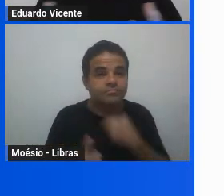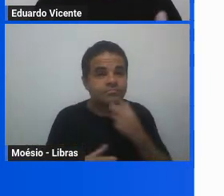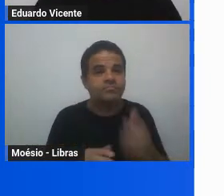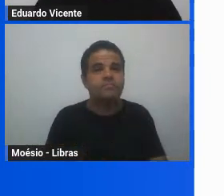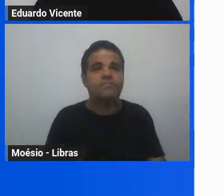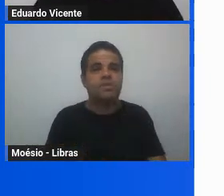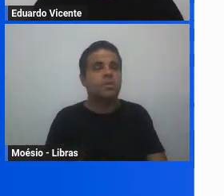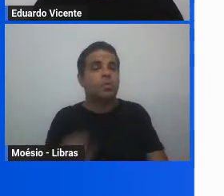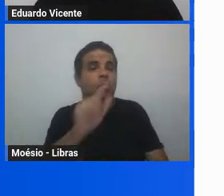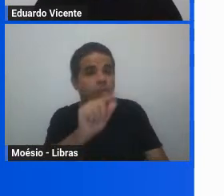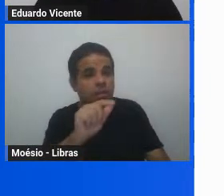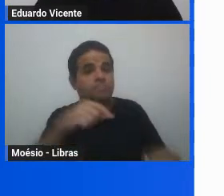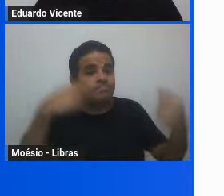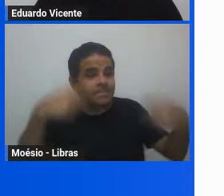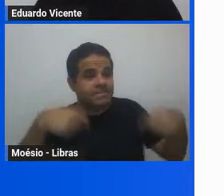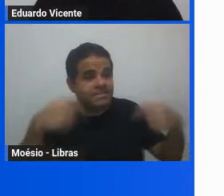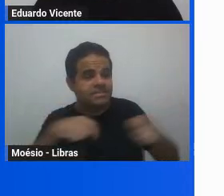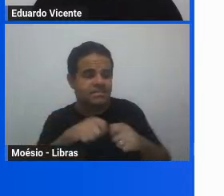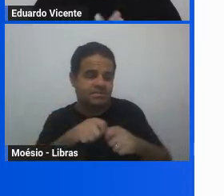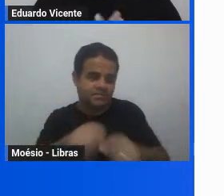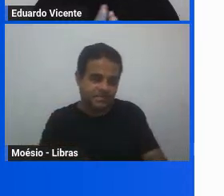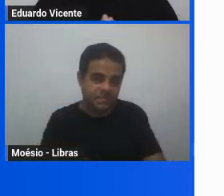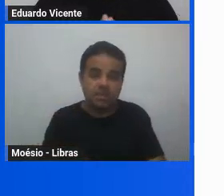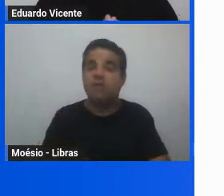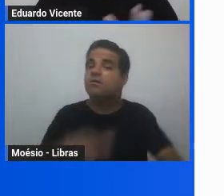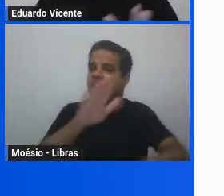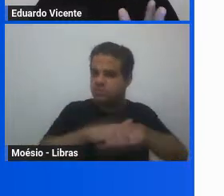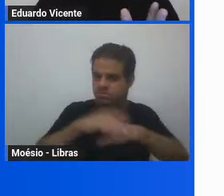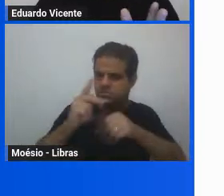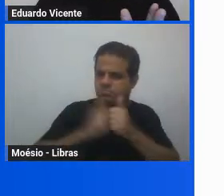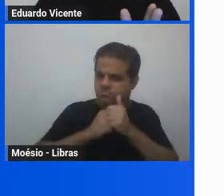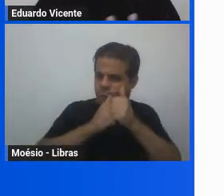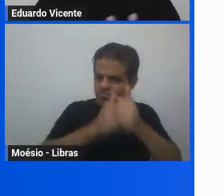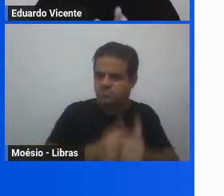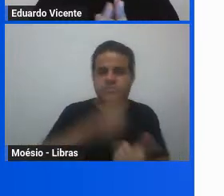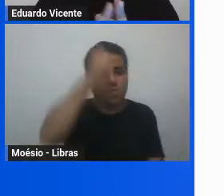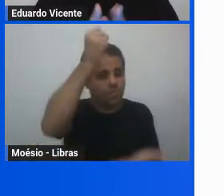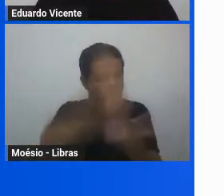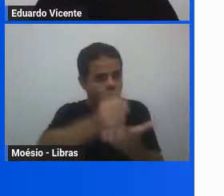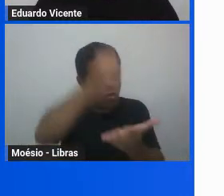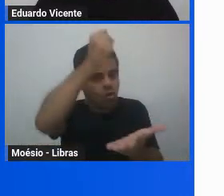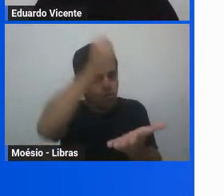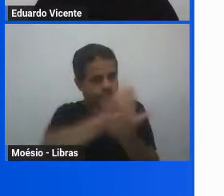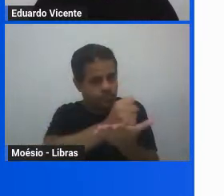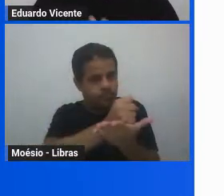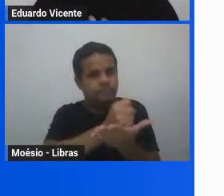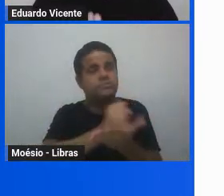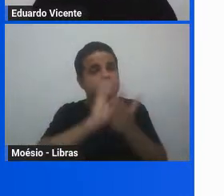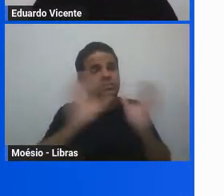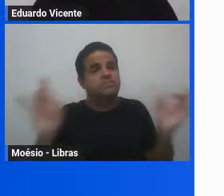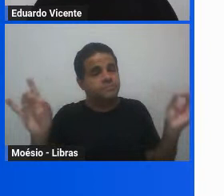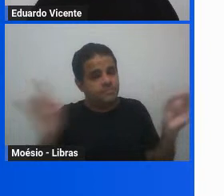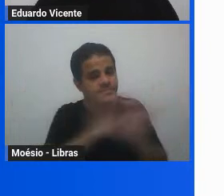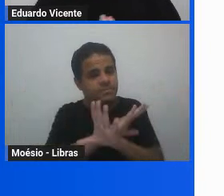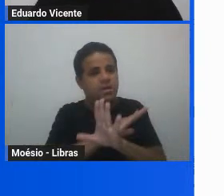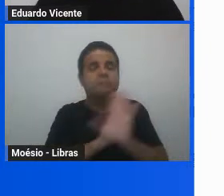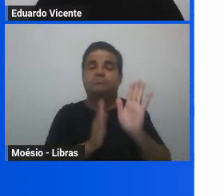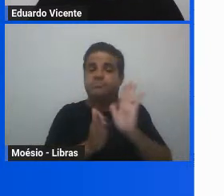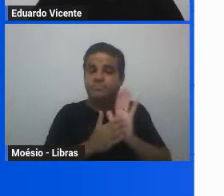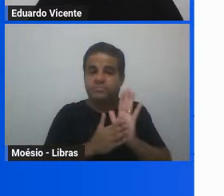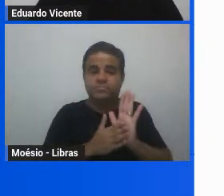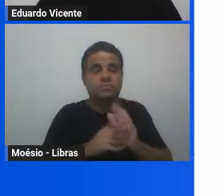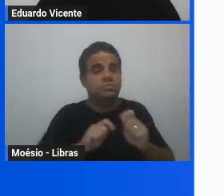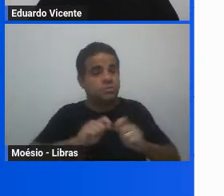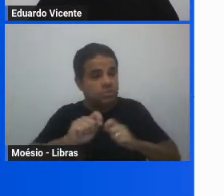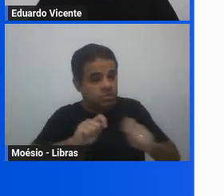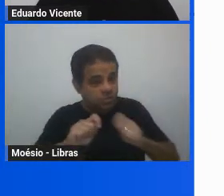que deve ser feito. Ele vai seguir o protocolo estabelecido, tanto do ritmo